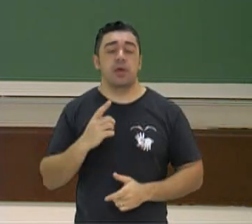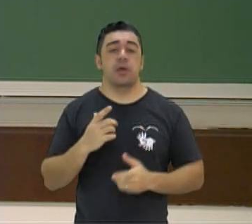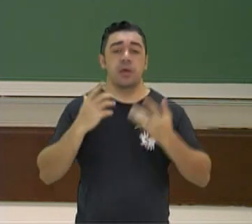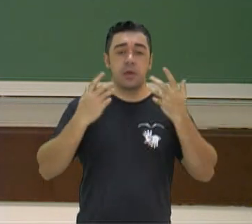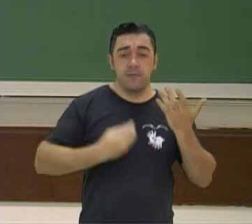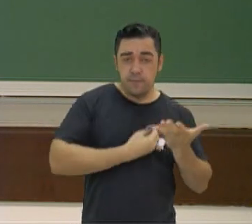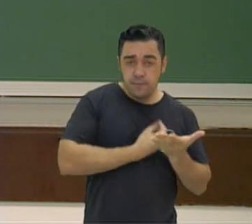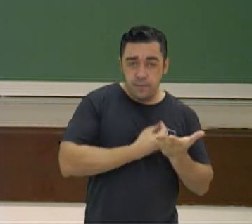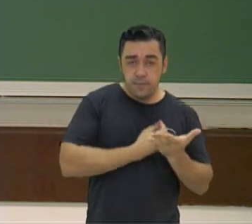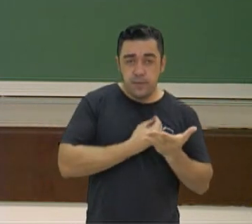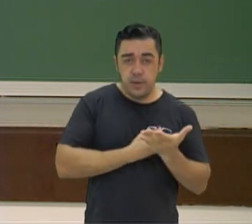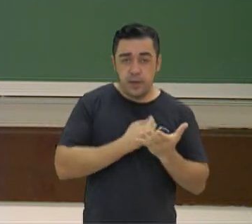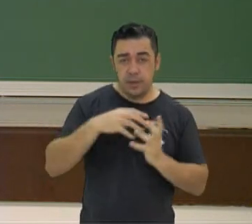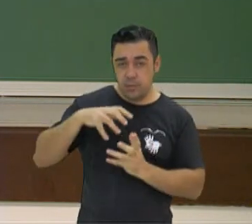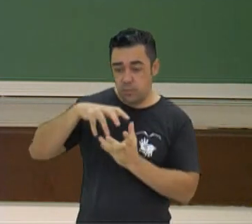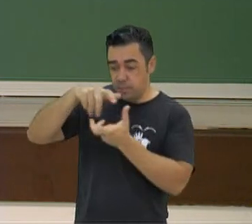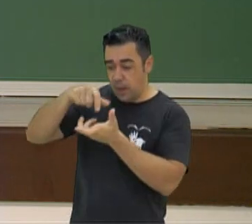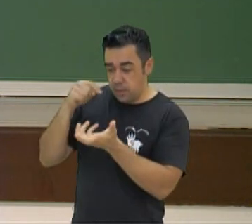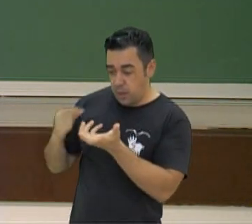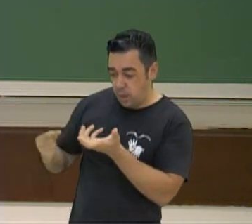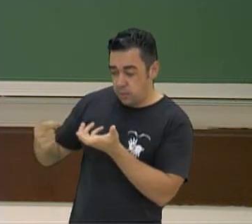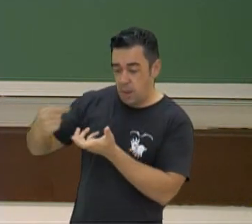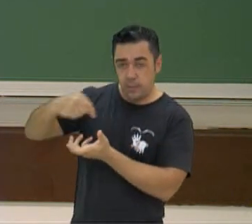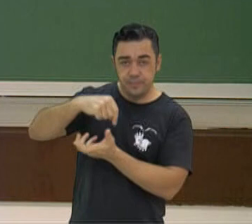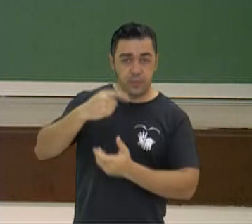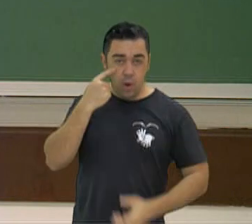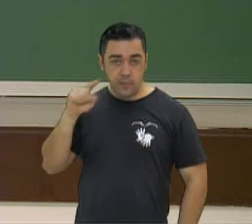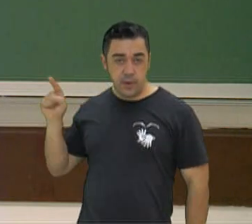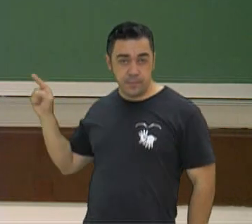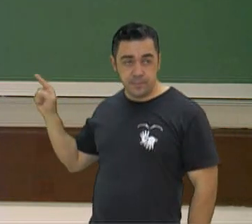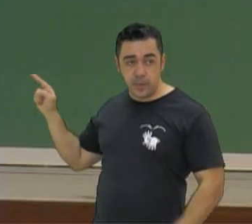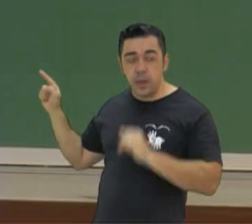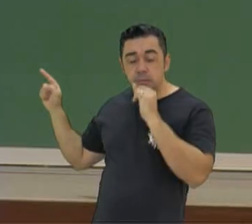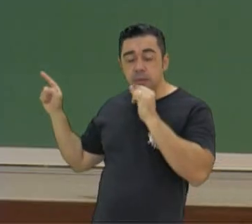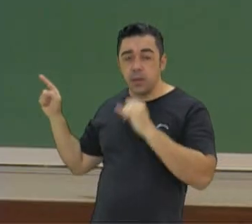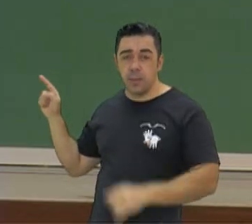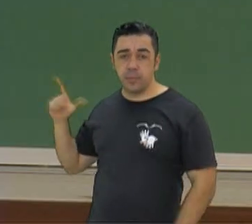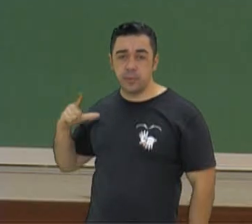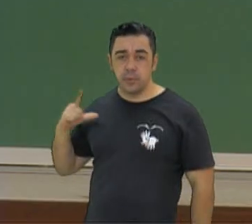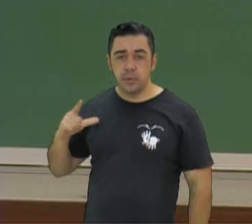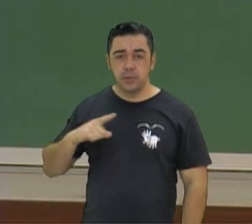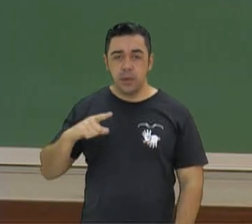pelo planeta, onde ficam os seres vivos. Se a gente vê aqui, ó, um exemplo aqui do caso dos